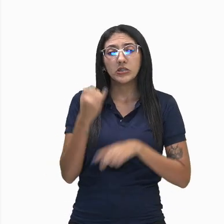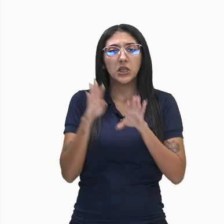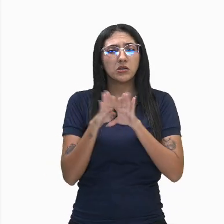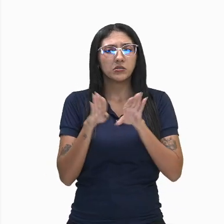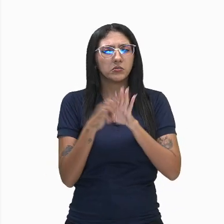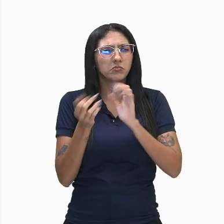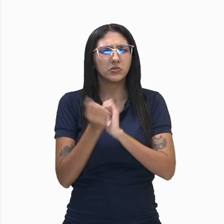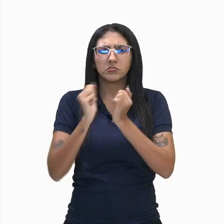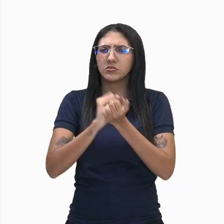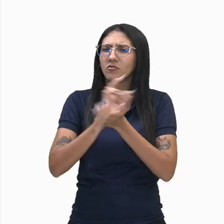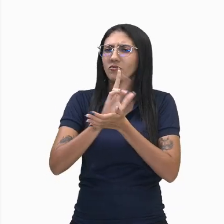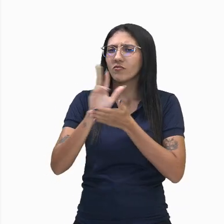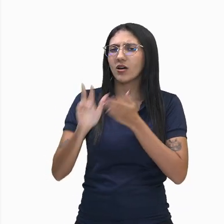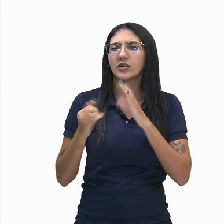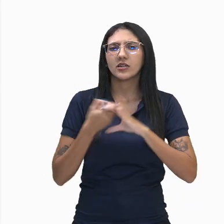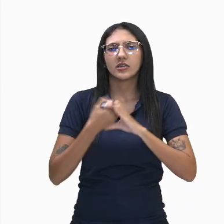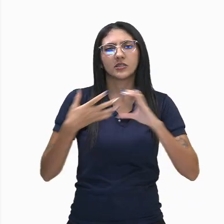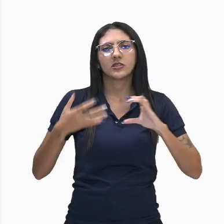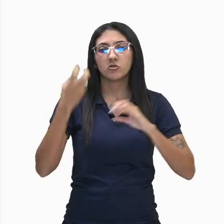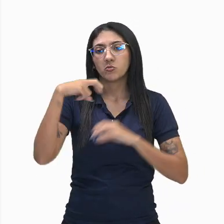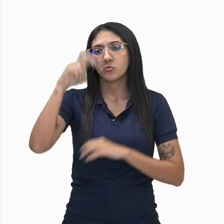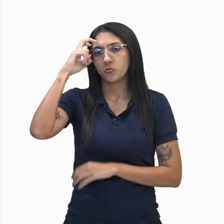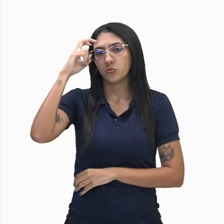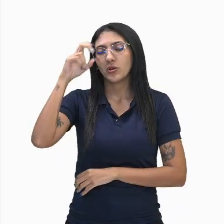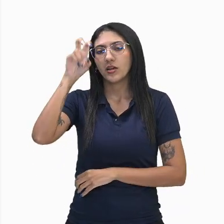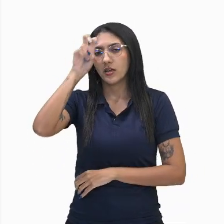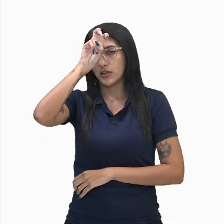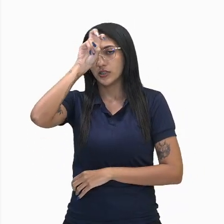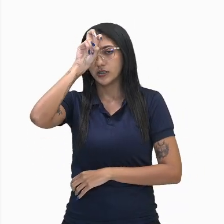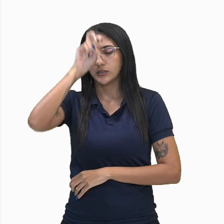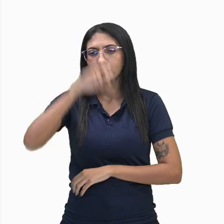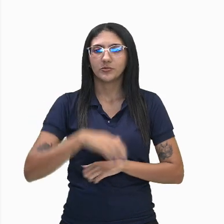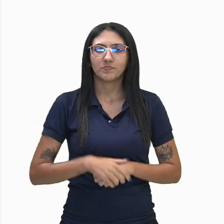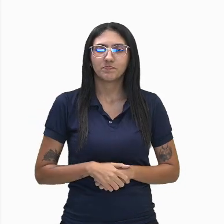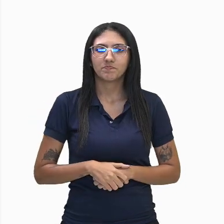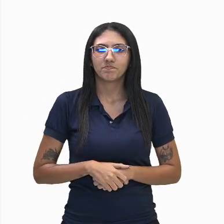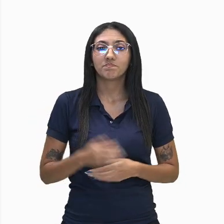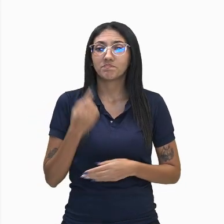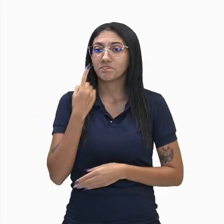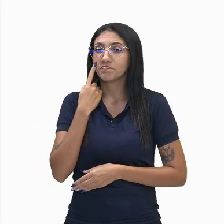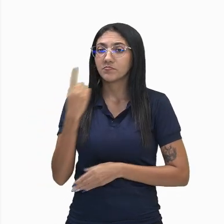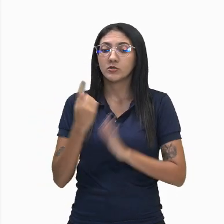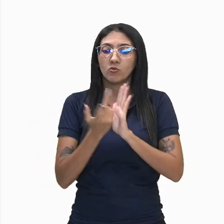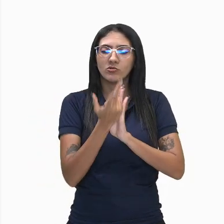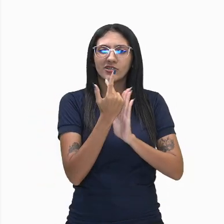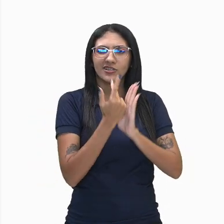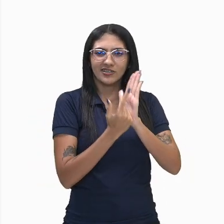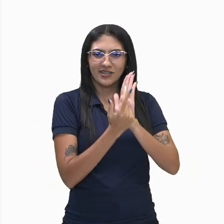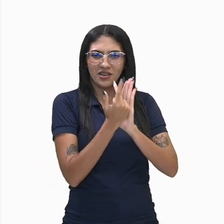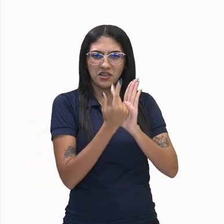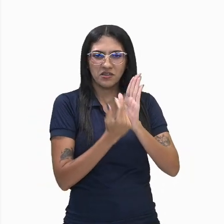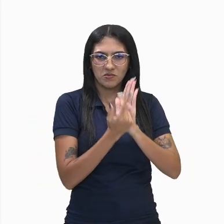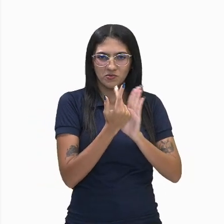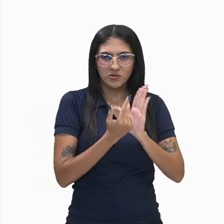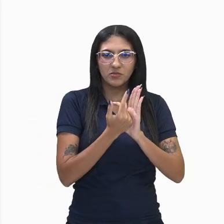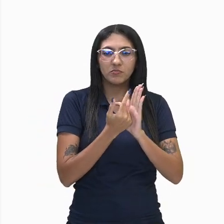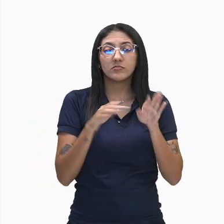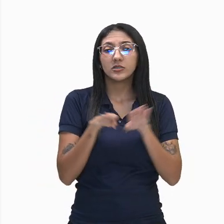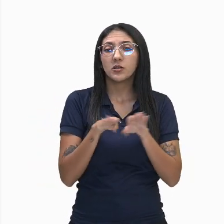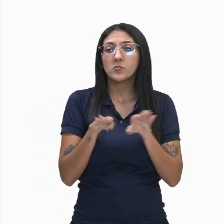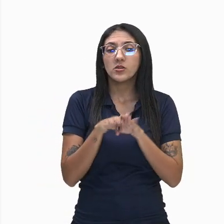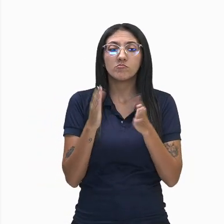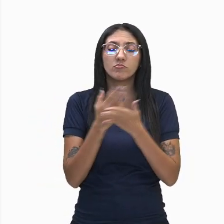da cultura egípcia, incluindo a escrita hieroglífica e